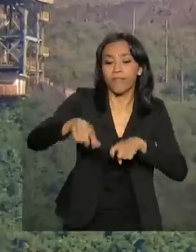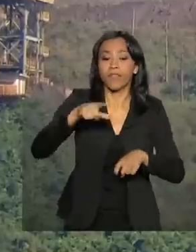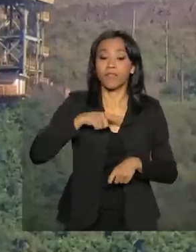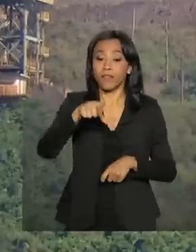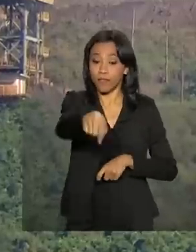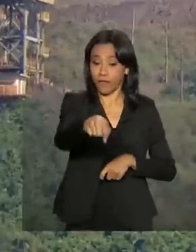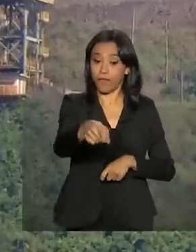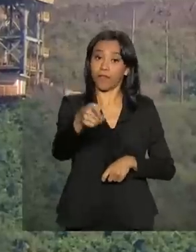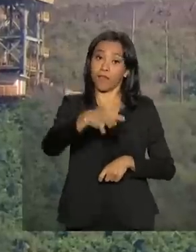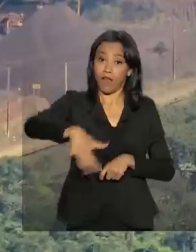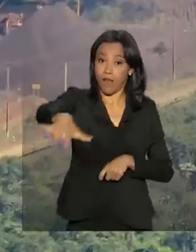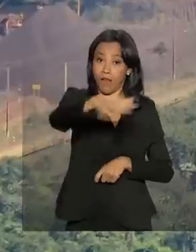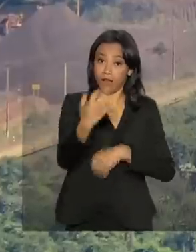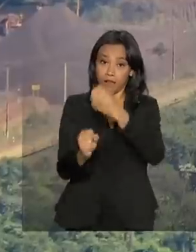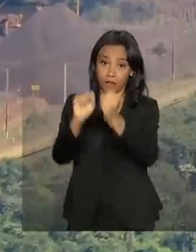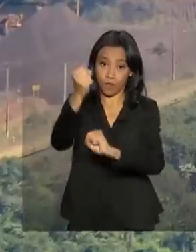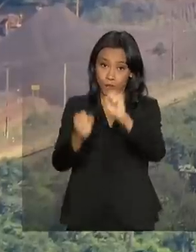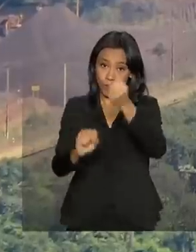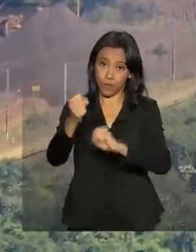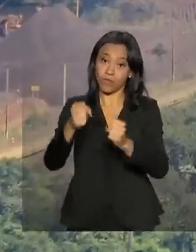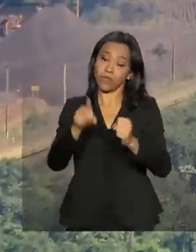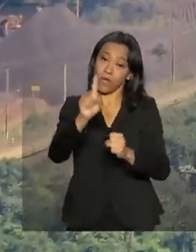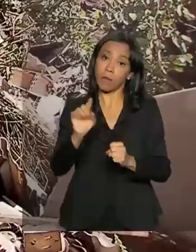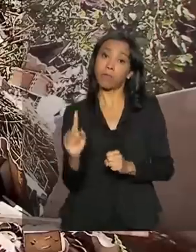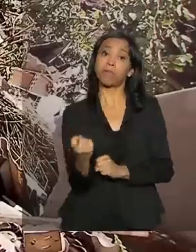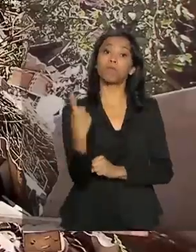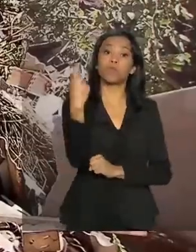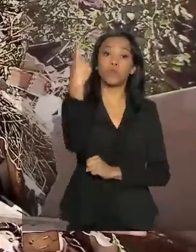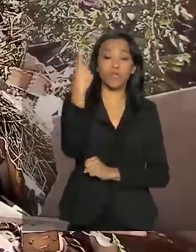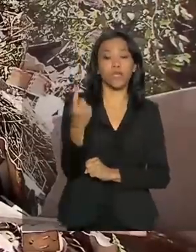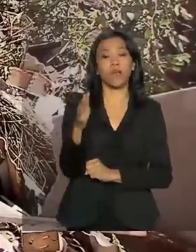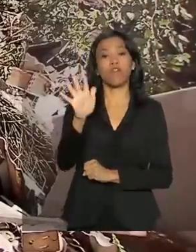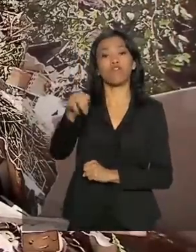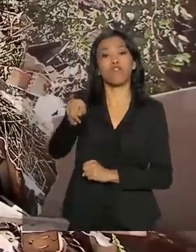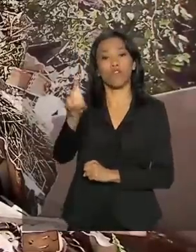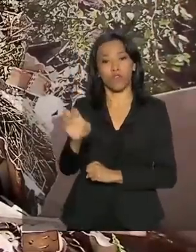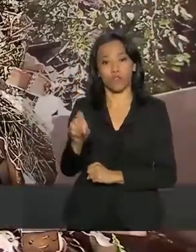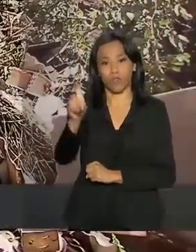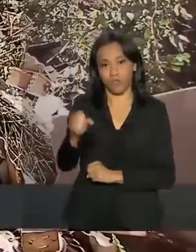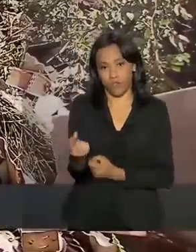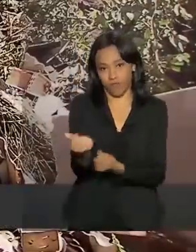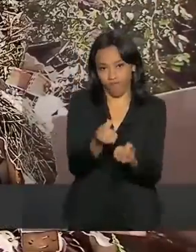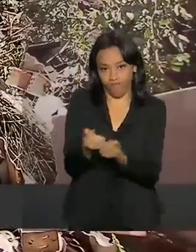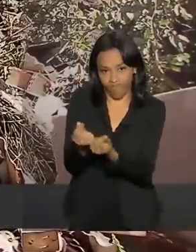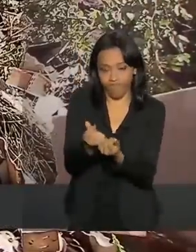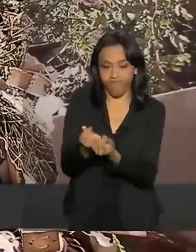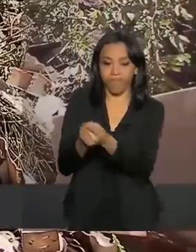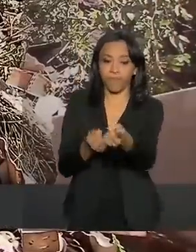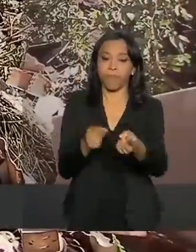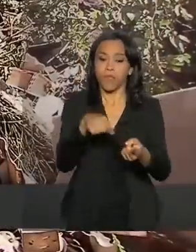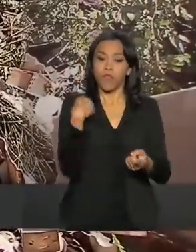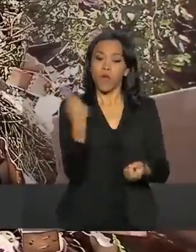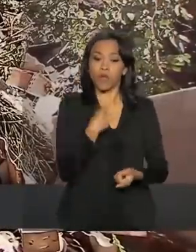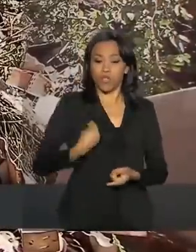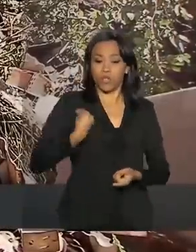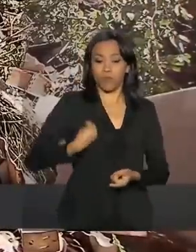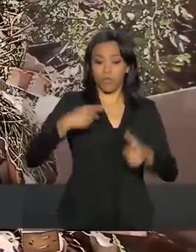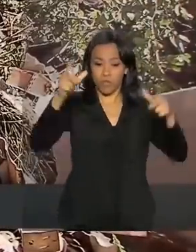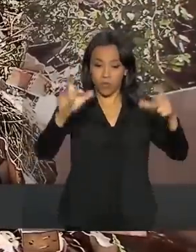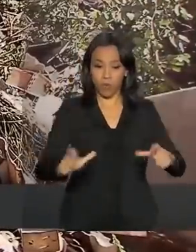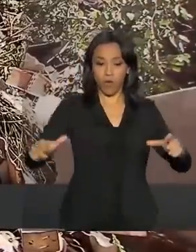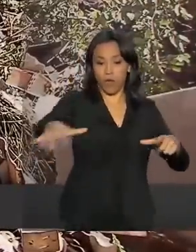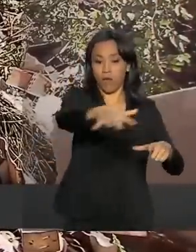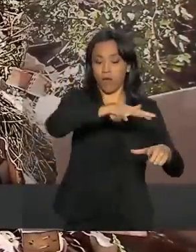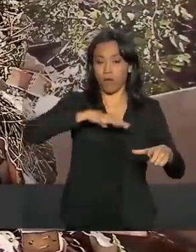mineração uma das principais fontes de recursos. A gente está no Parque da Cachoeira, uma das regiões mais afetadas pelo rompimento da barragem